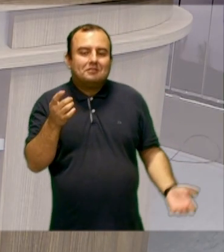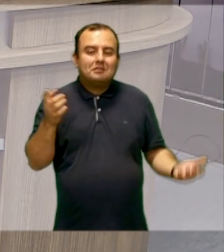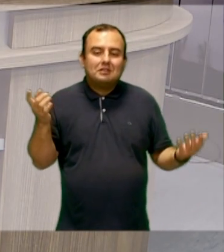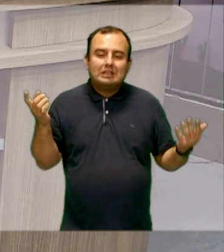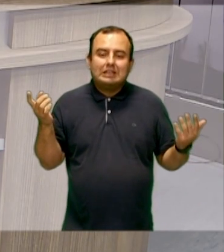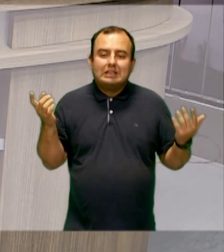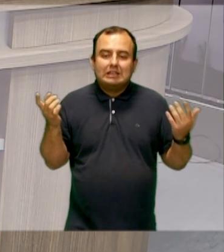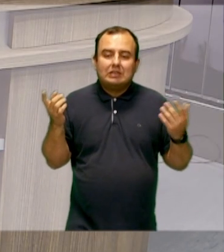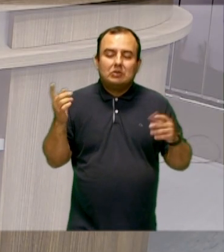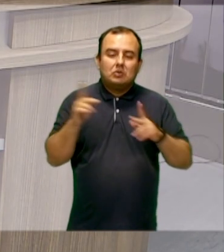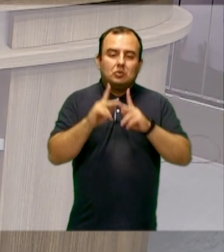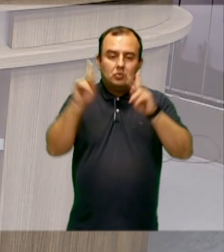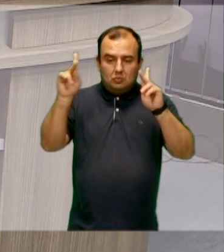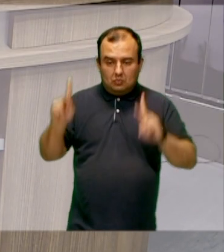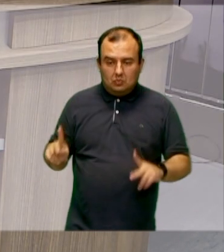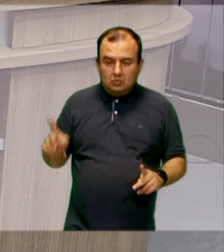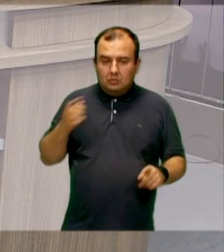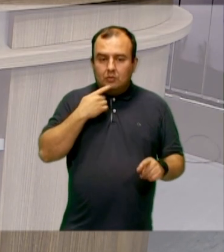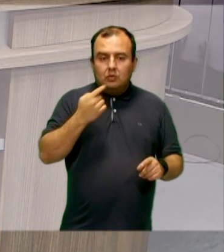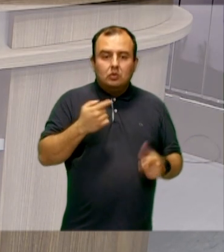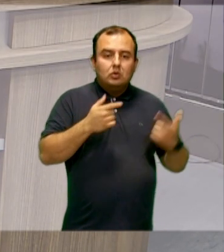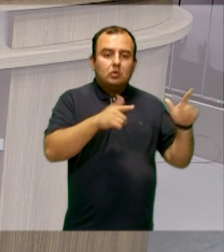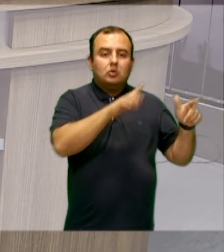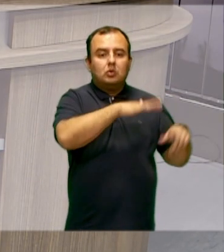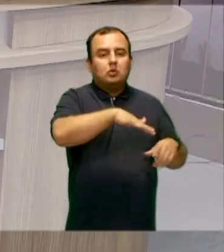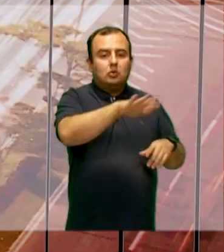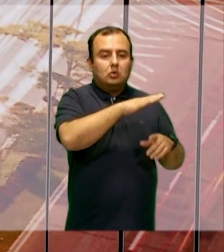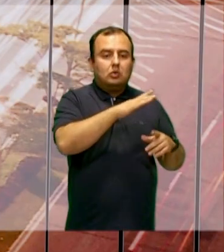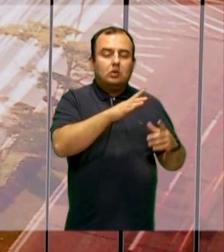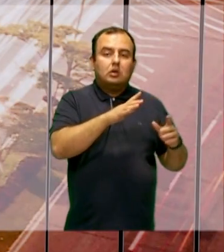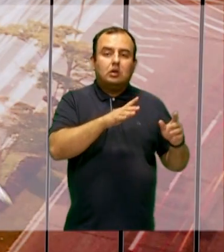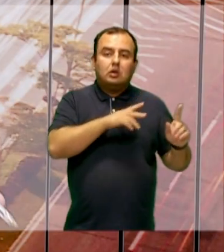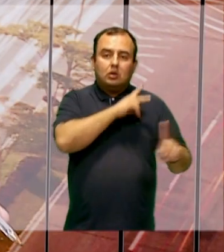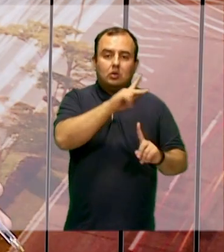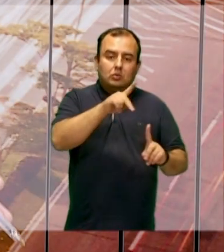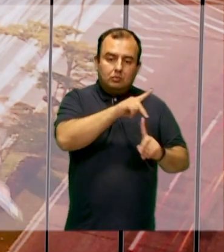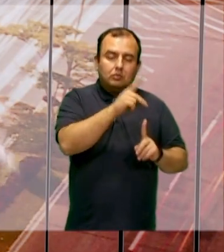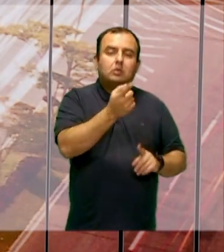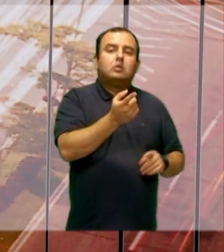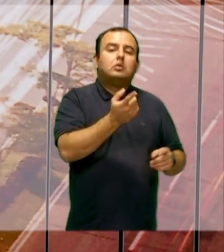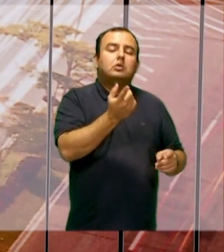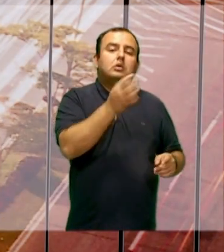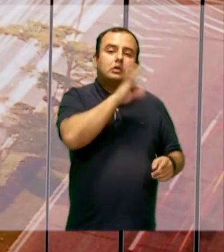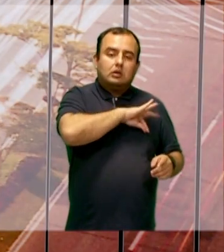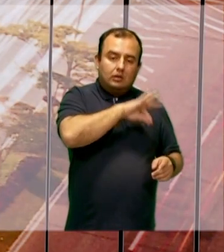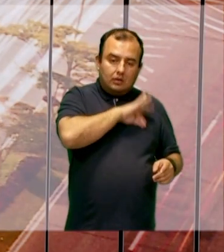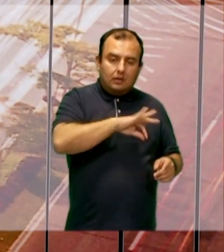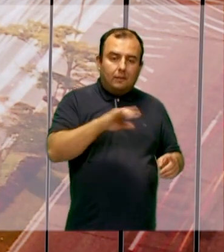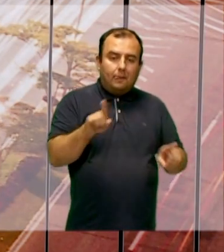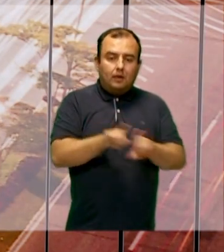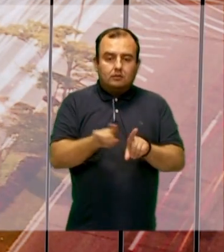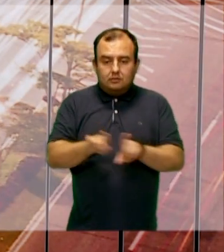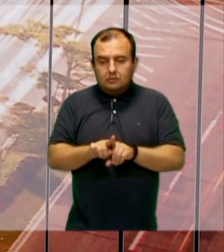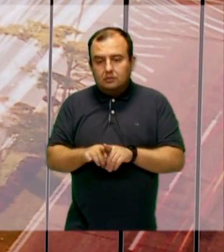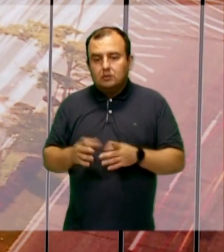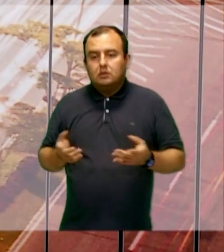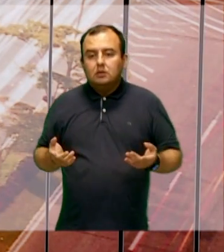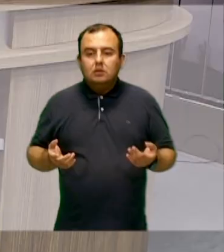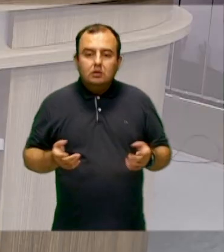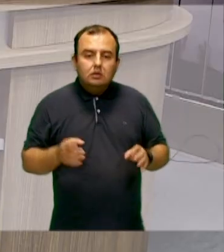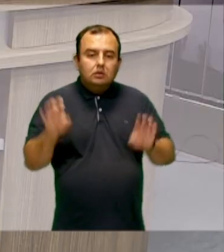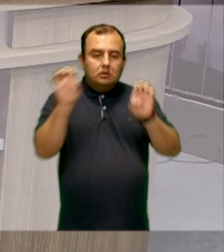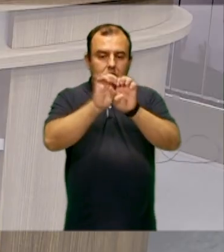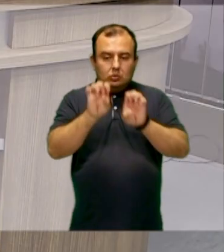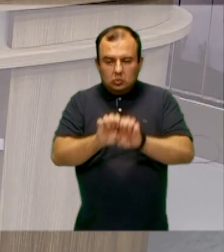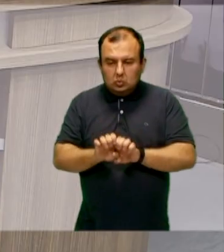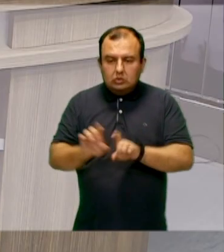disse um dos procuradores... E outra parte vai cuidar só dessa coisa do plano de cargos e salários. Isso, exatamente. E a